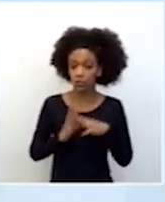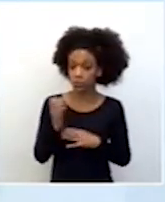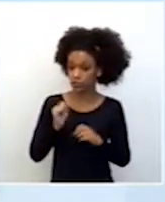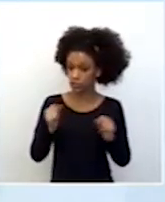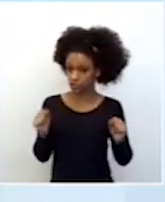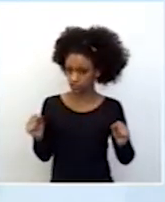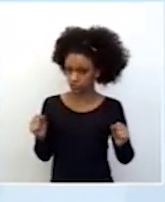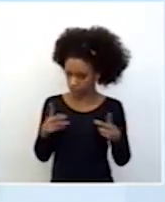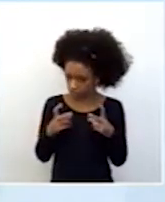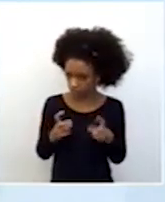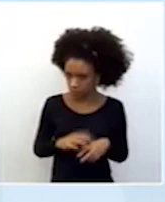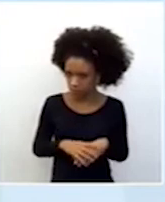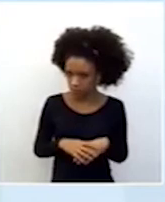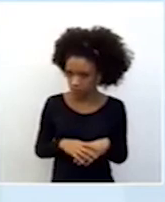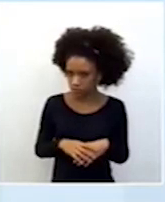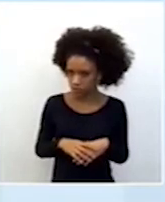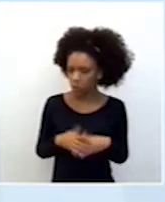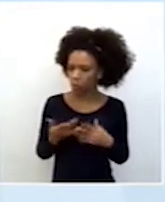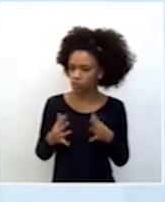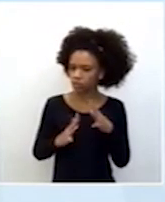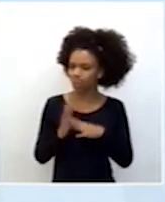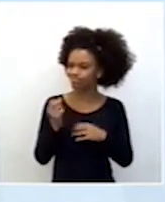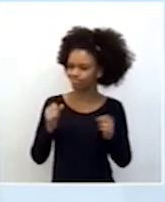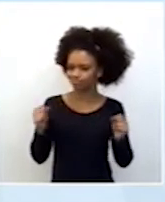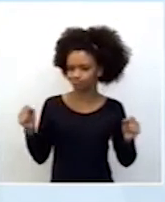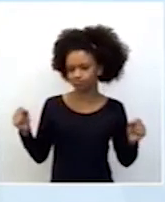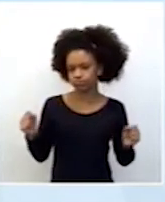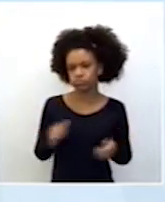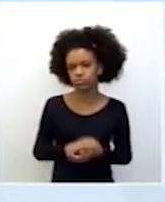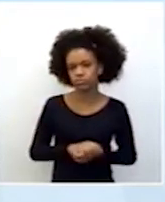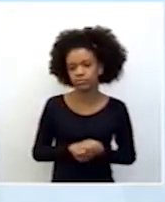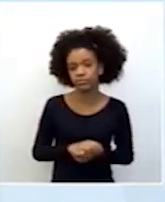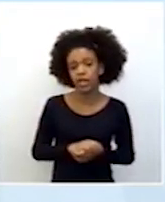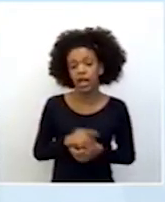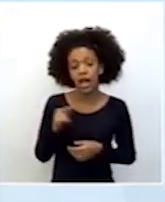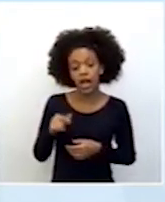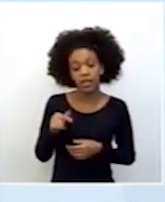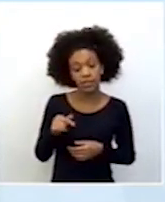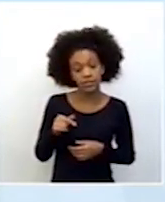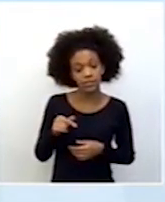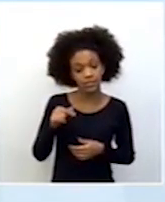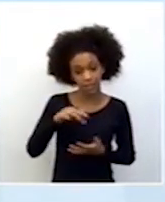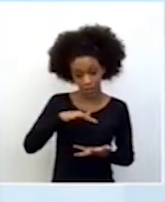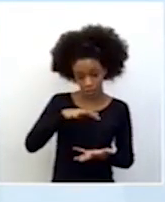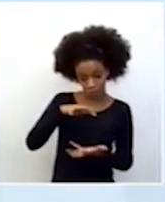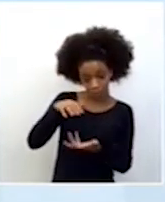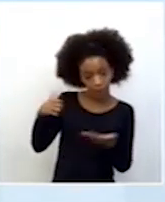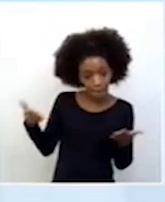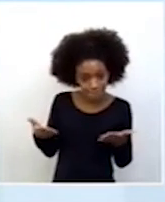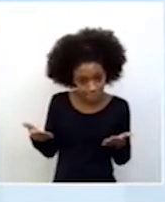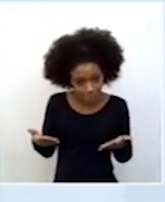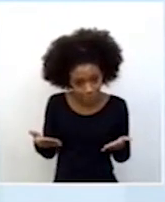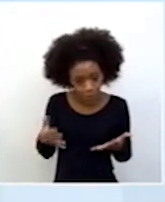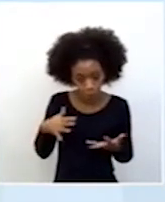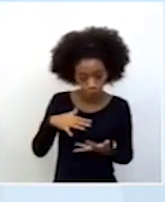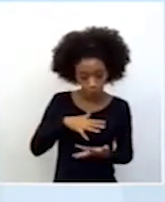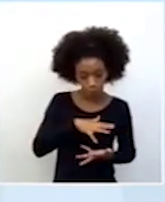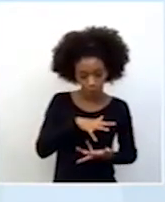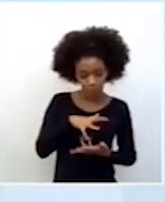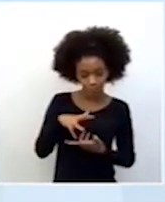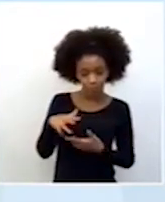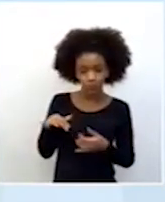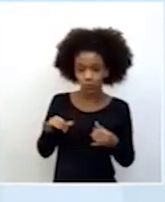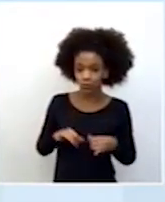Tá vendo como é exagerado? Neste momento, o mundo